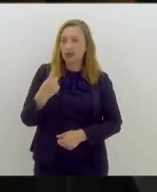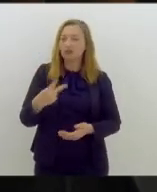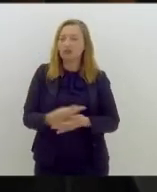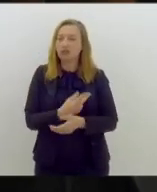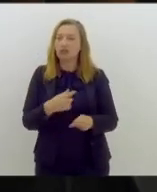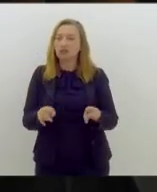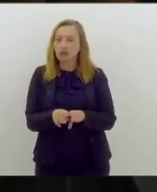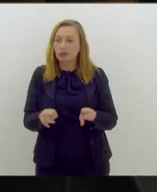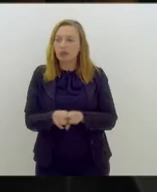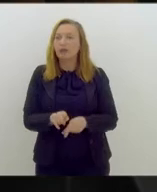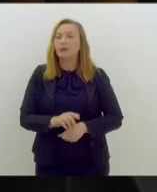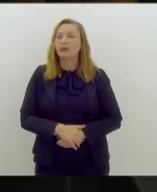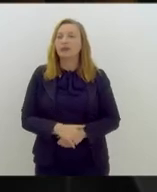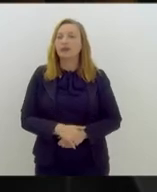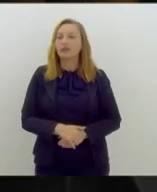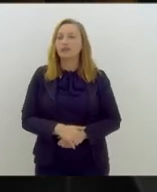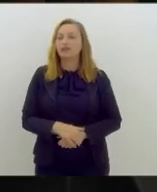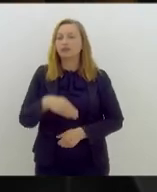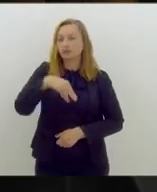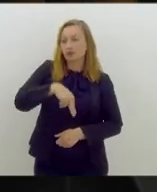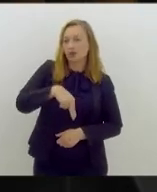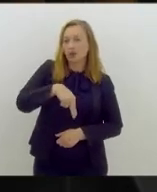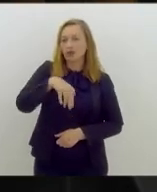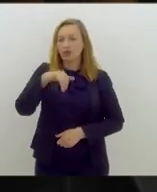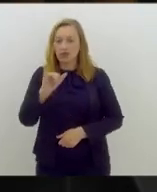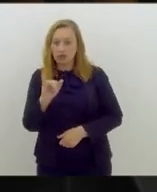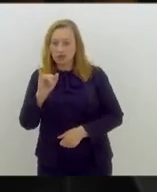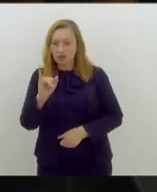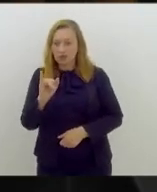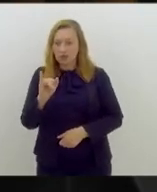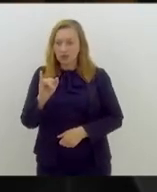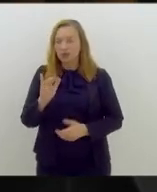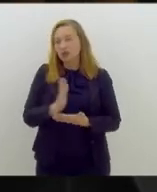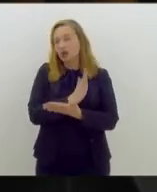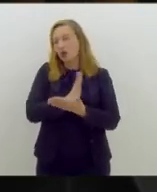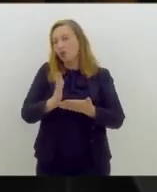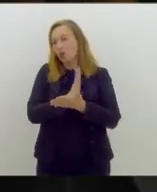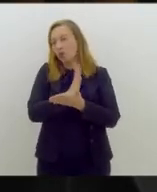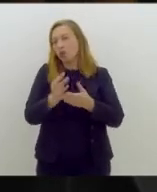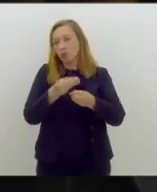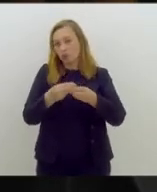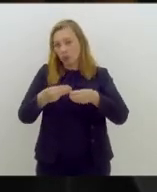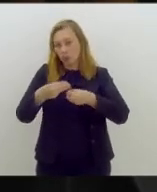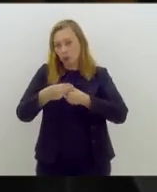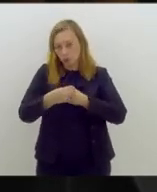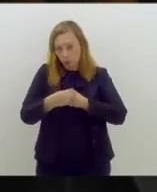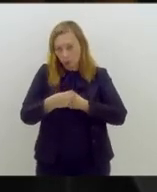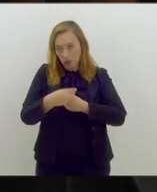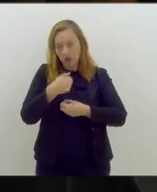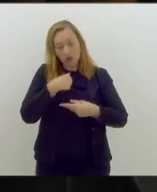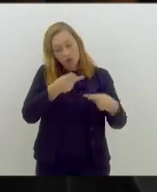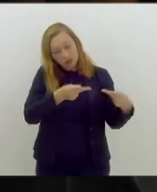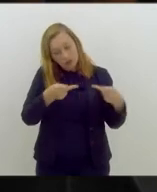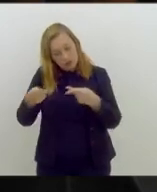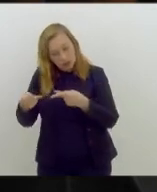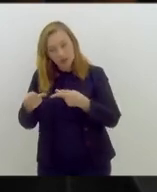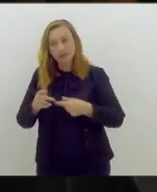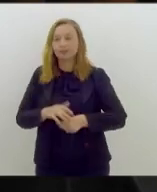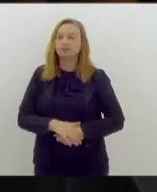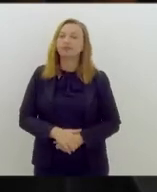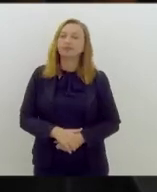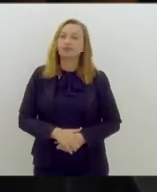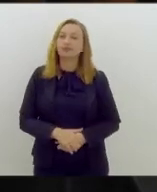se repetir em Nova Iguaçu Então vamos dizendo algumas municípios que eu tive presente